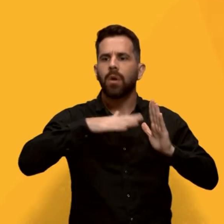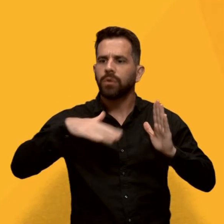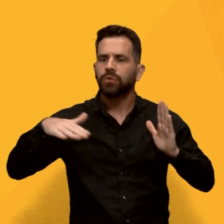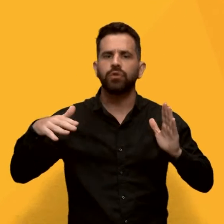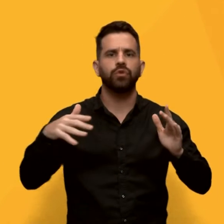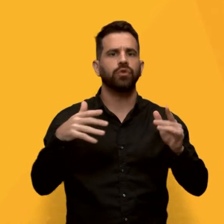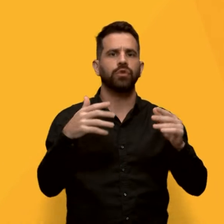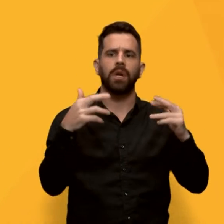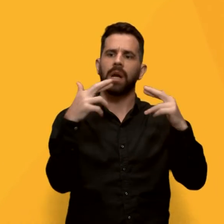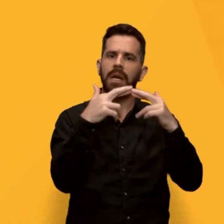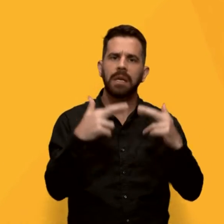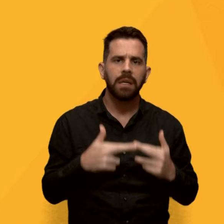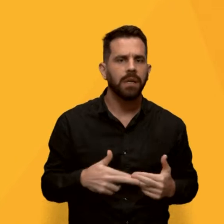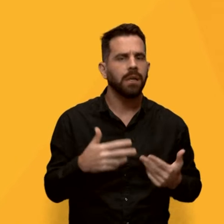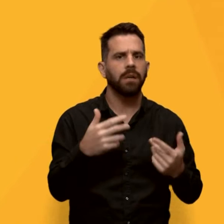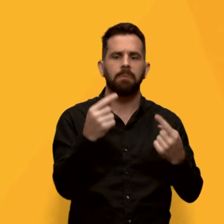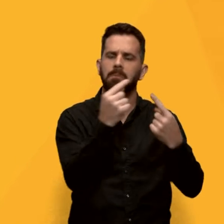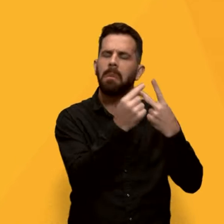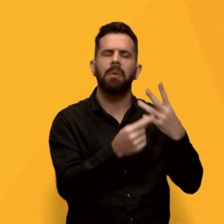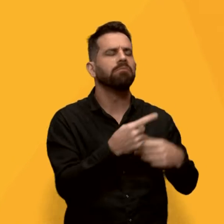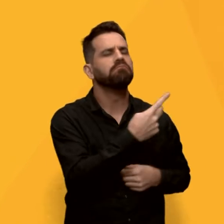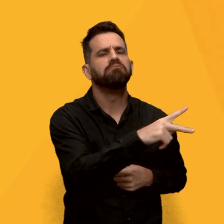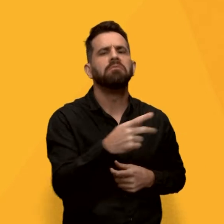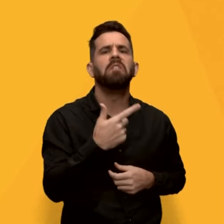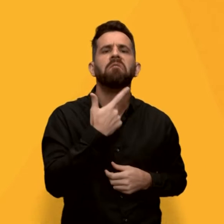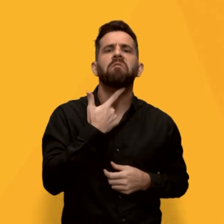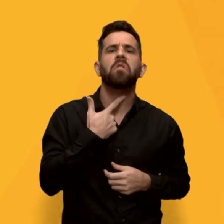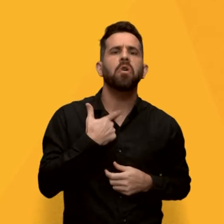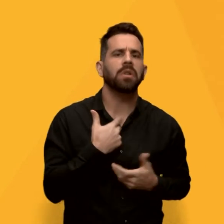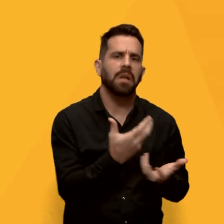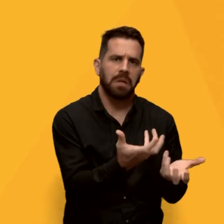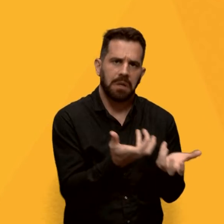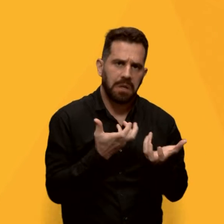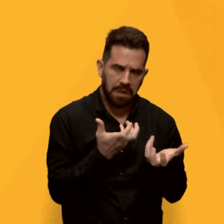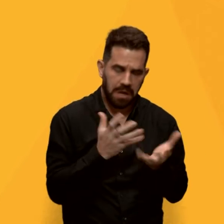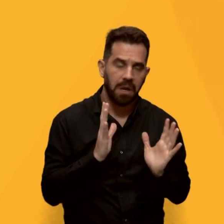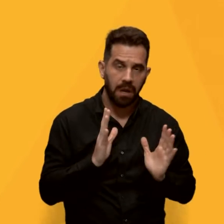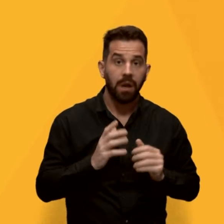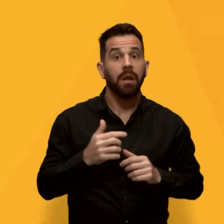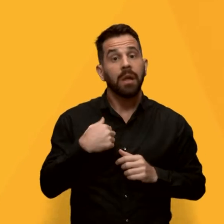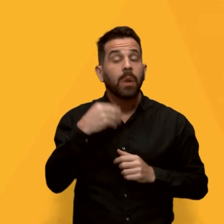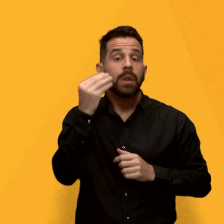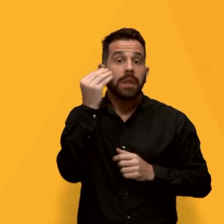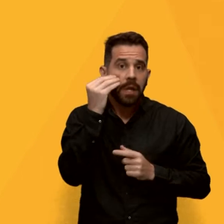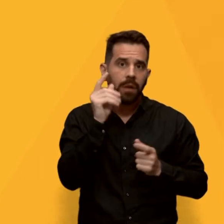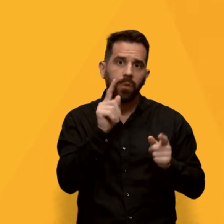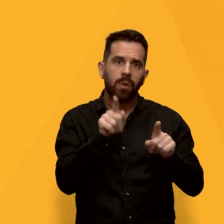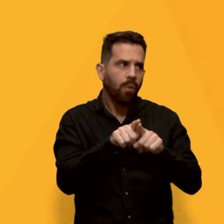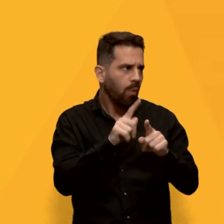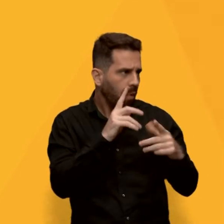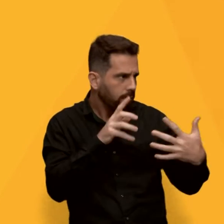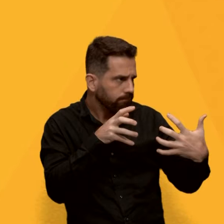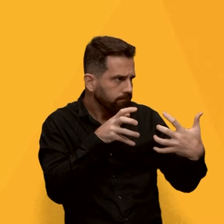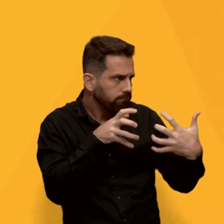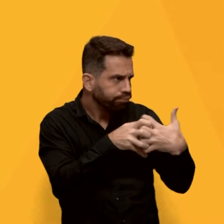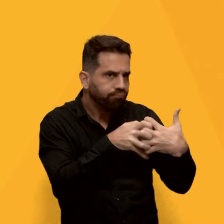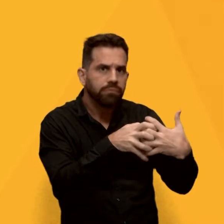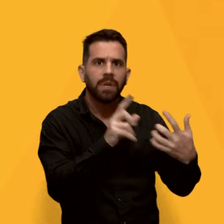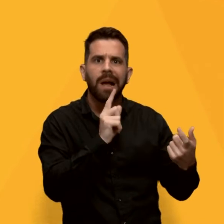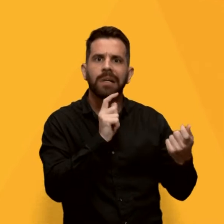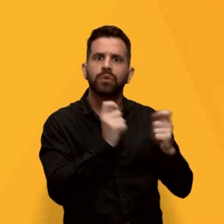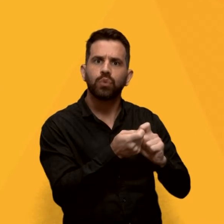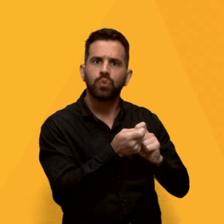né? O que o adolescente preferir, né? Eu tento ajustar nos padrões musicais o que a gente consegue extrair